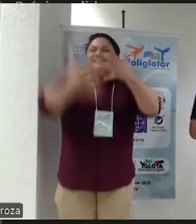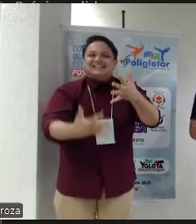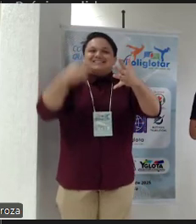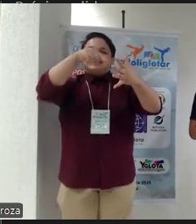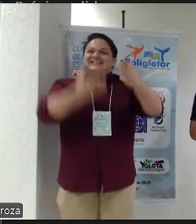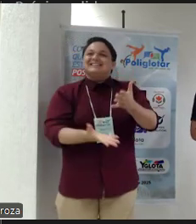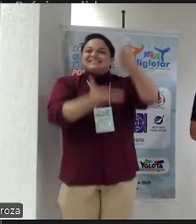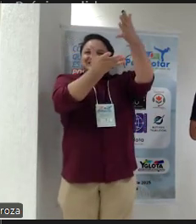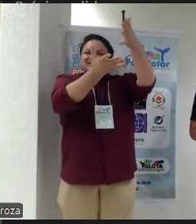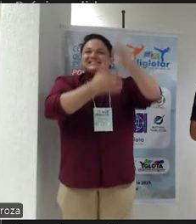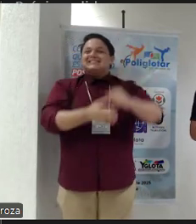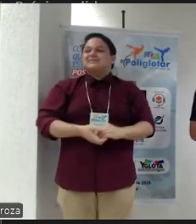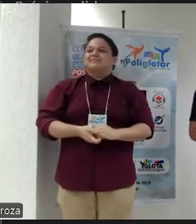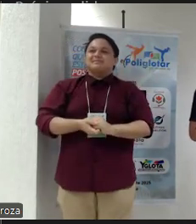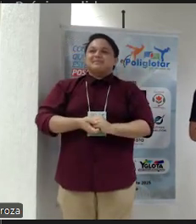agora eu posso ir.